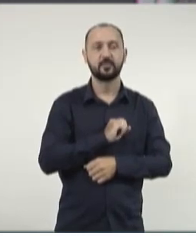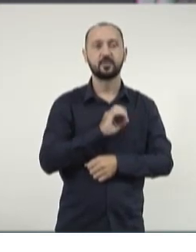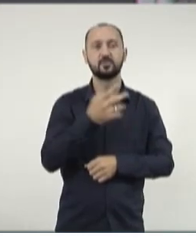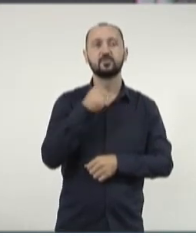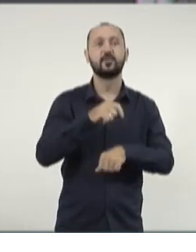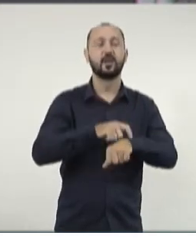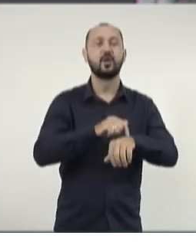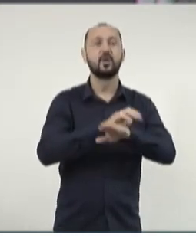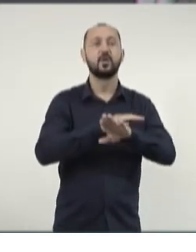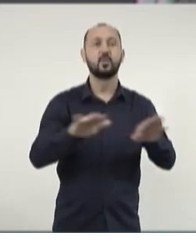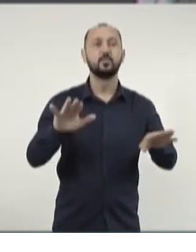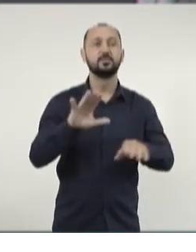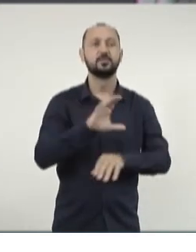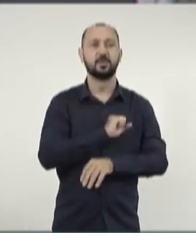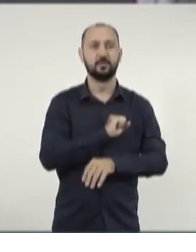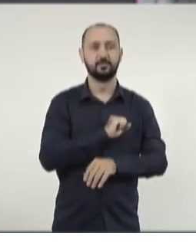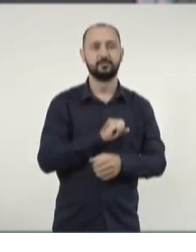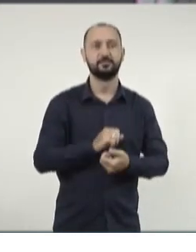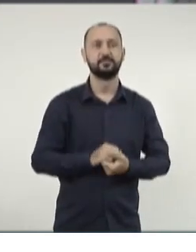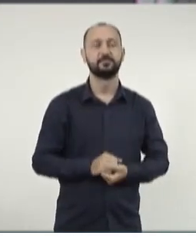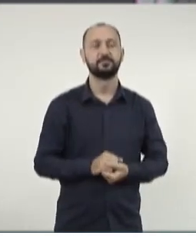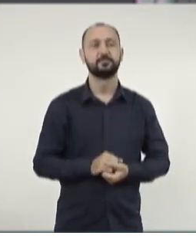fala o chega quando você ama demais.